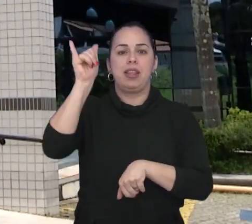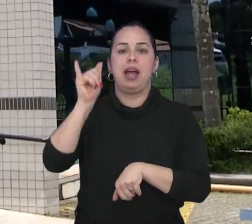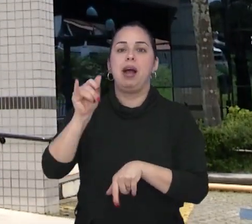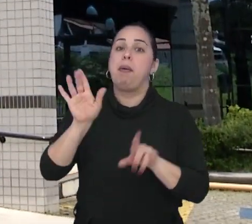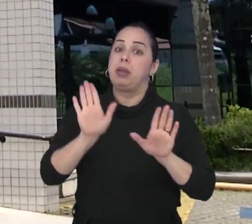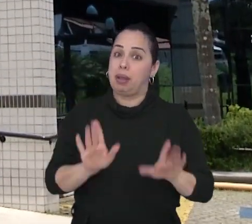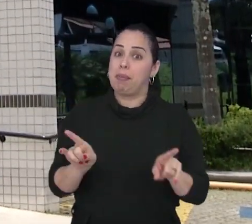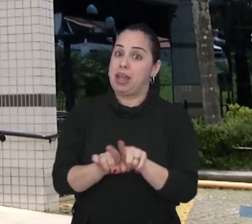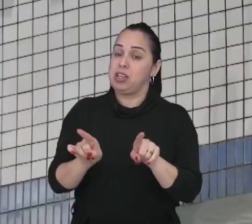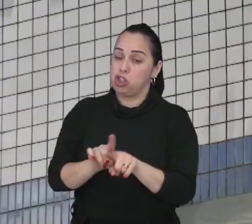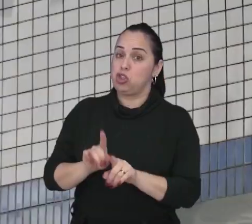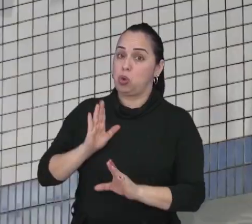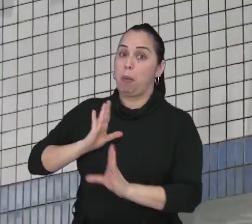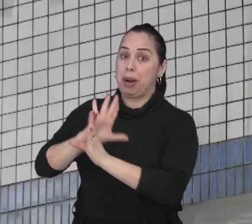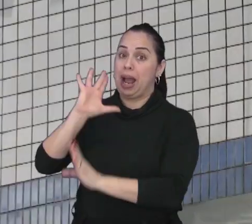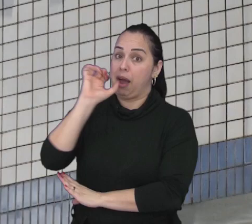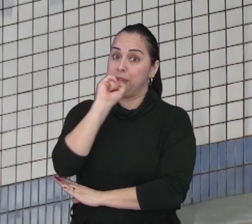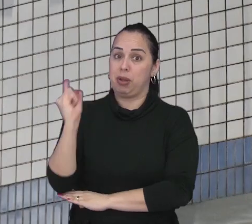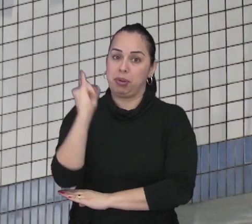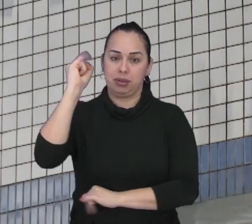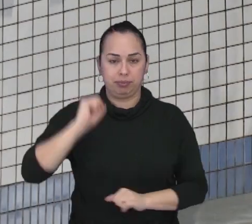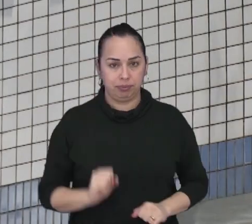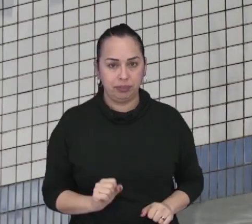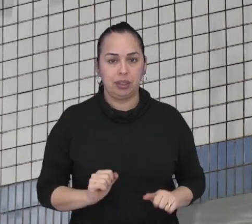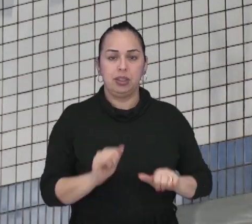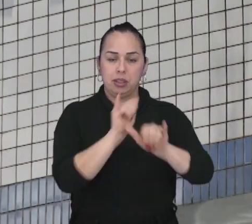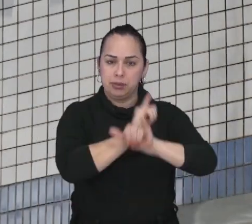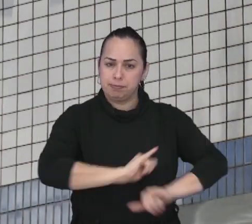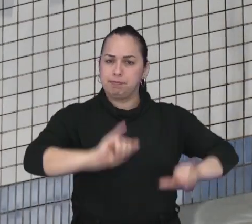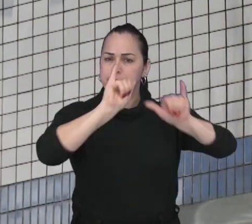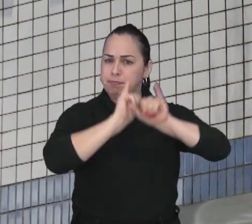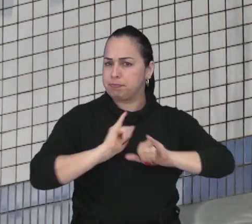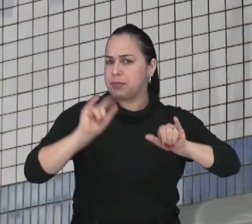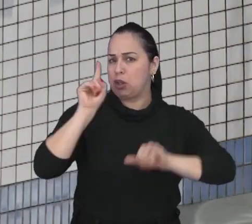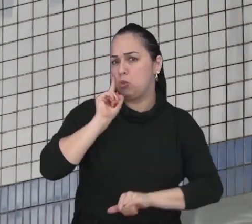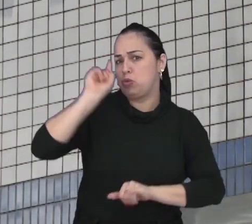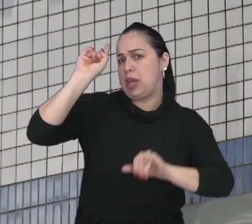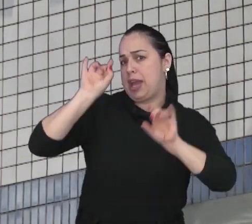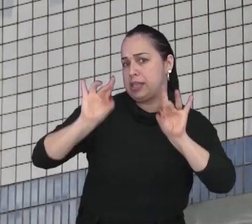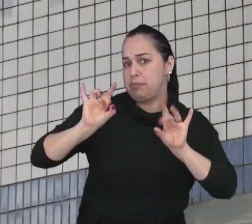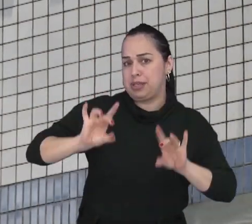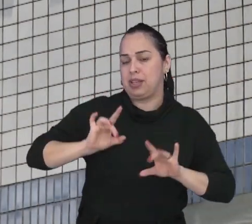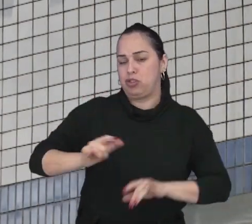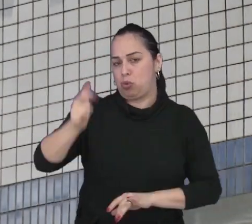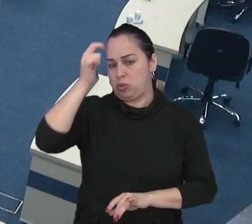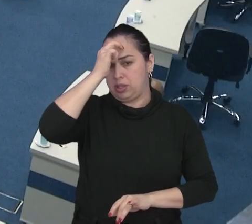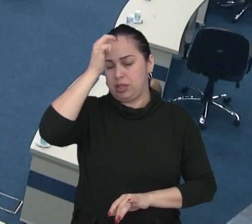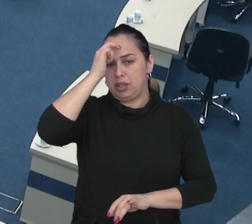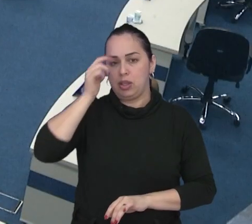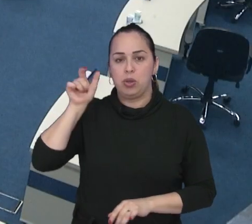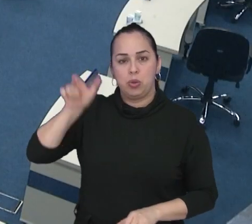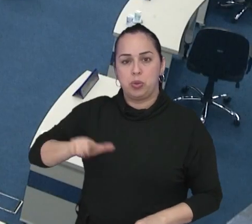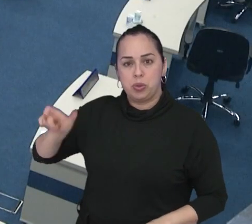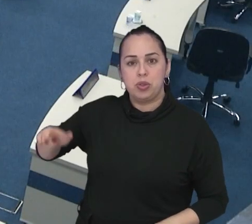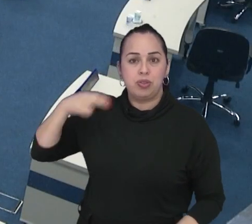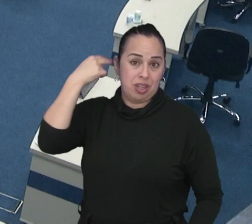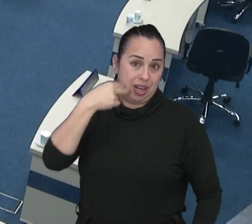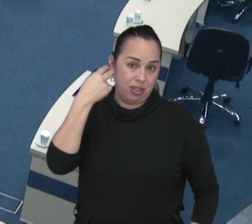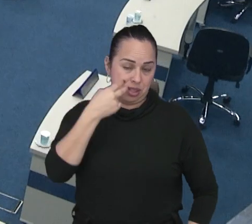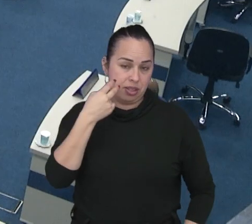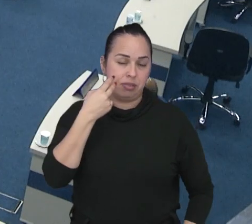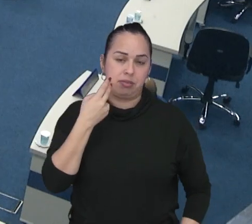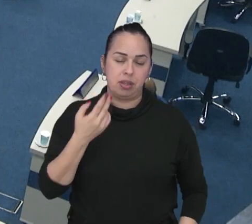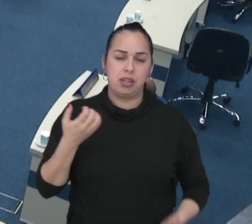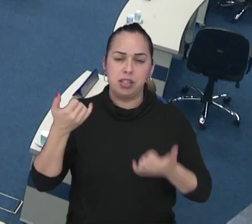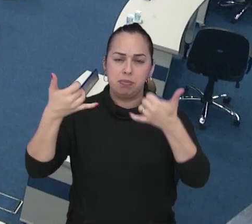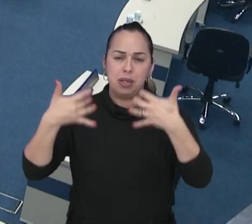pelo diagnóstico precoce além de campanhas e ações pelo dia de conscientização da tireoide os vereadores acreditam que